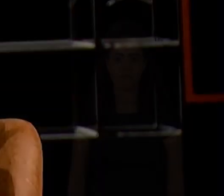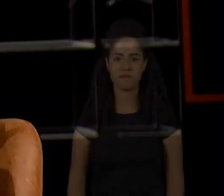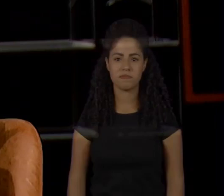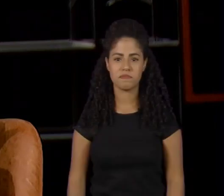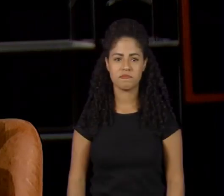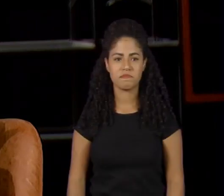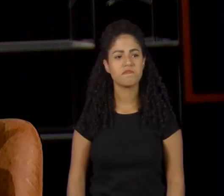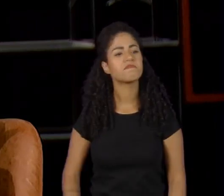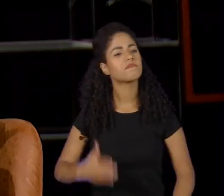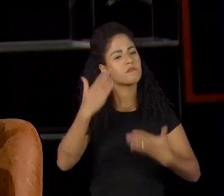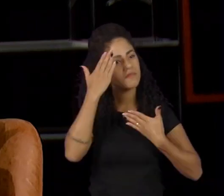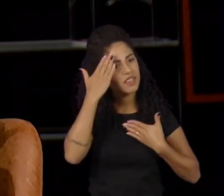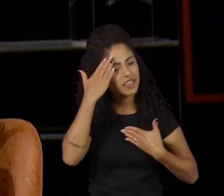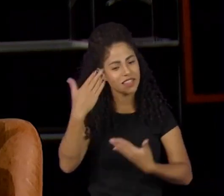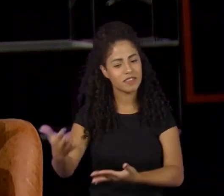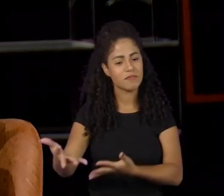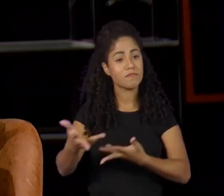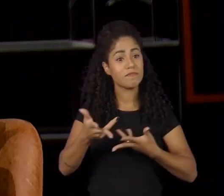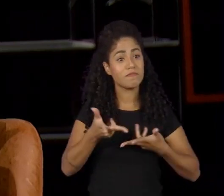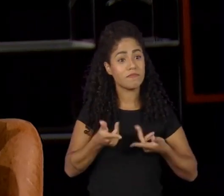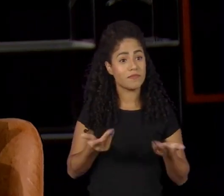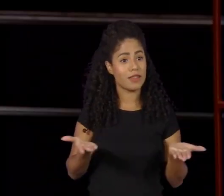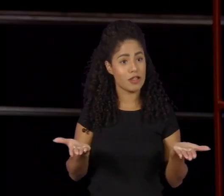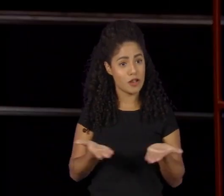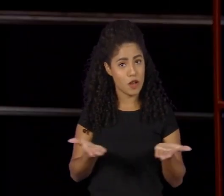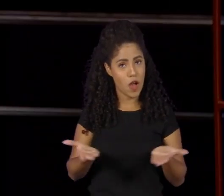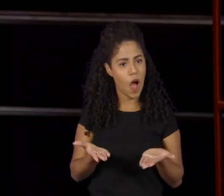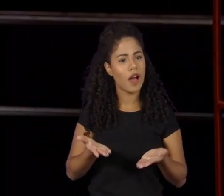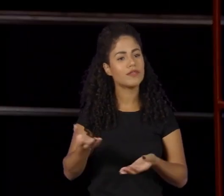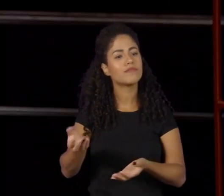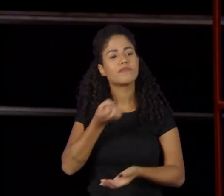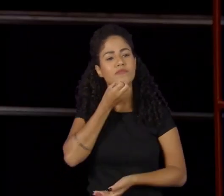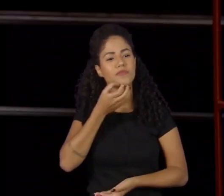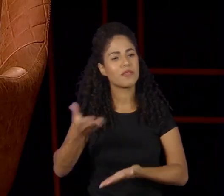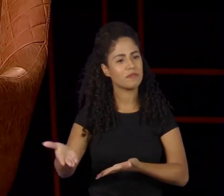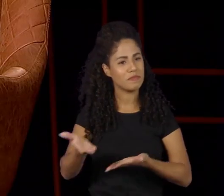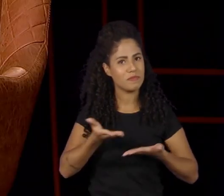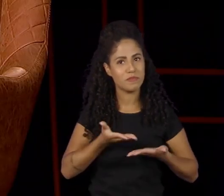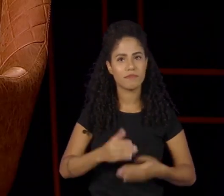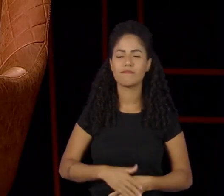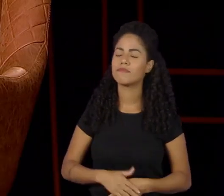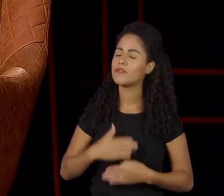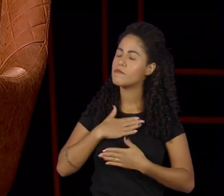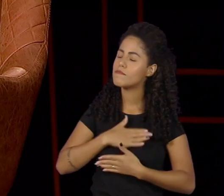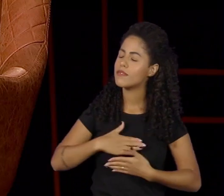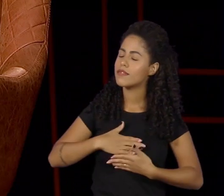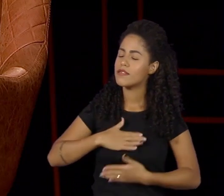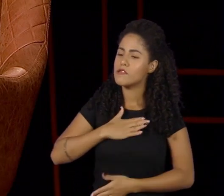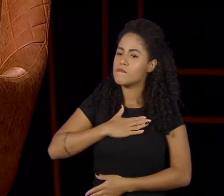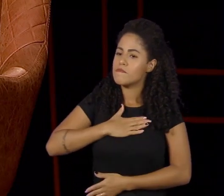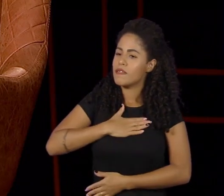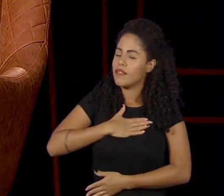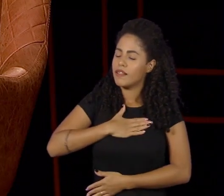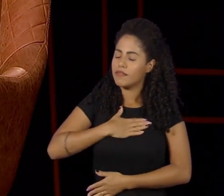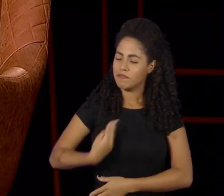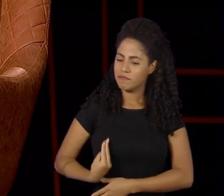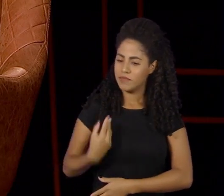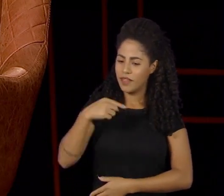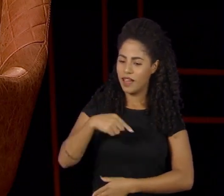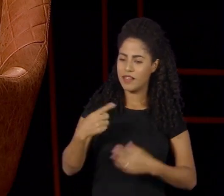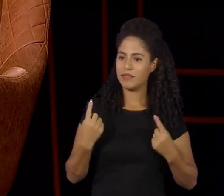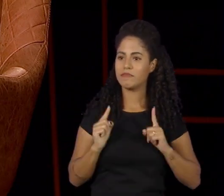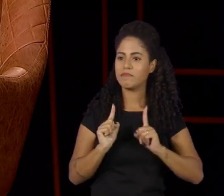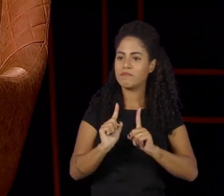Breda, muito obrigado por ter aceitado o nosso convite. Seja muito bem-vindo. É isso, é um prazer enorme estar aqui.